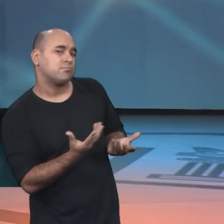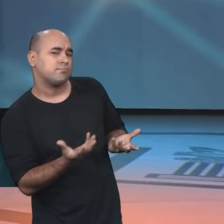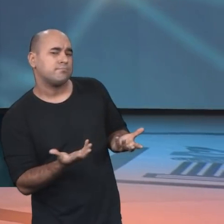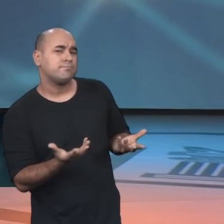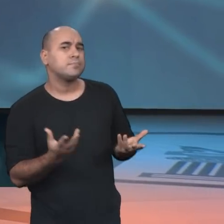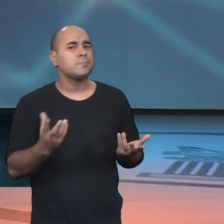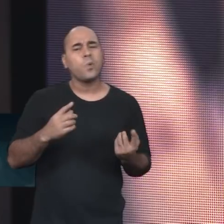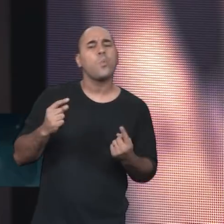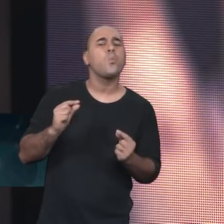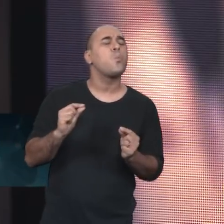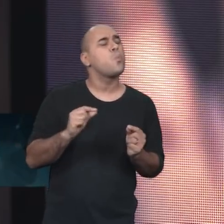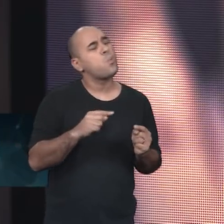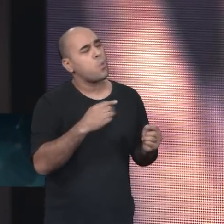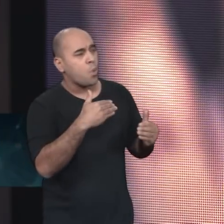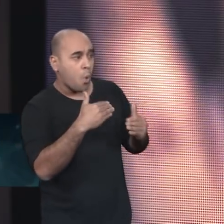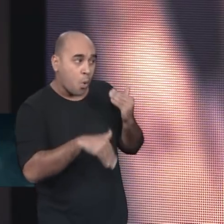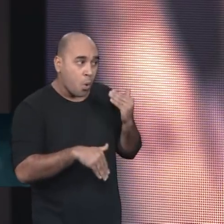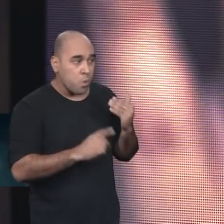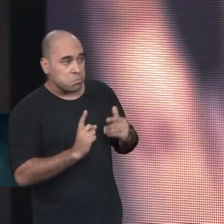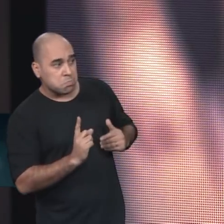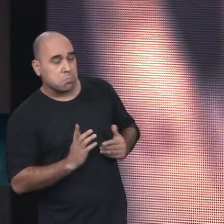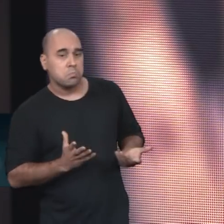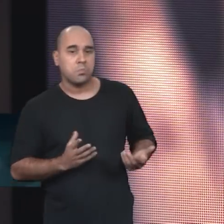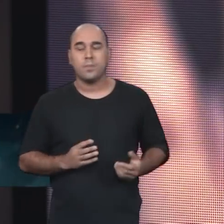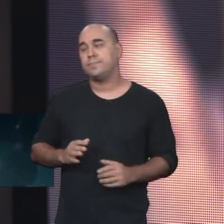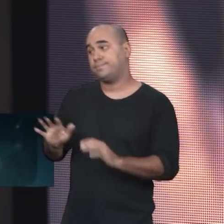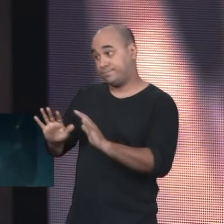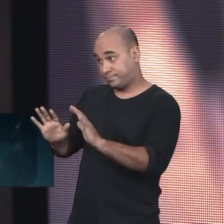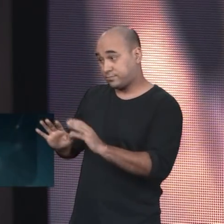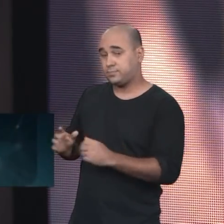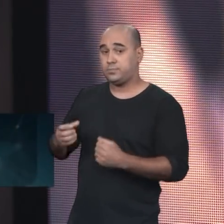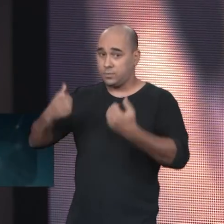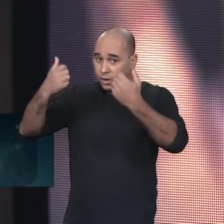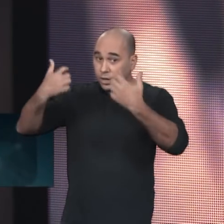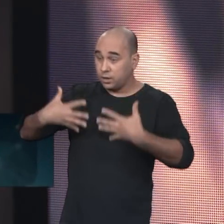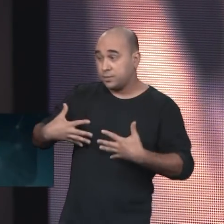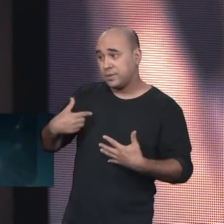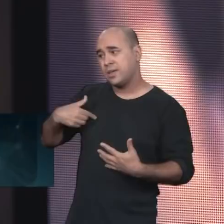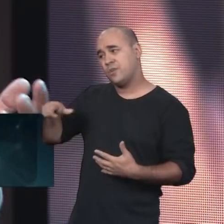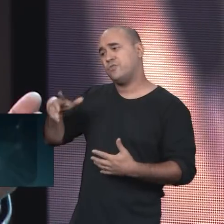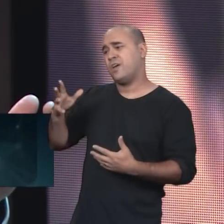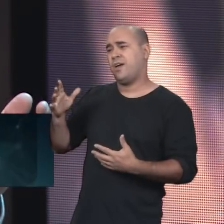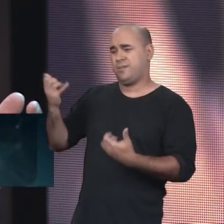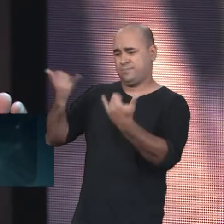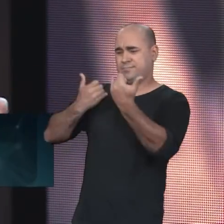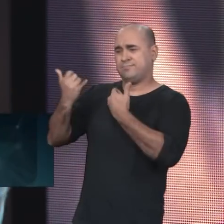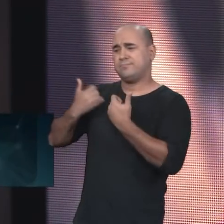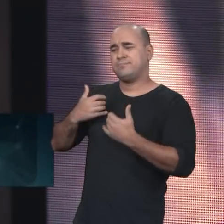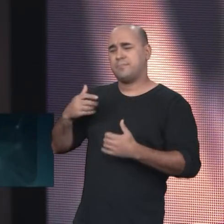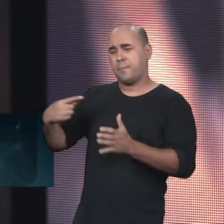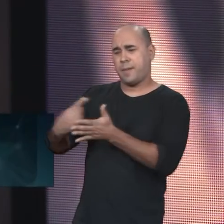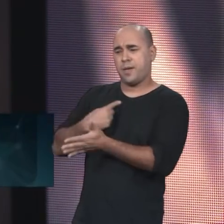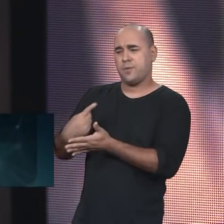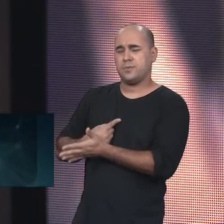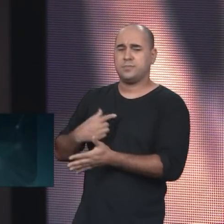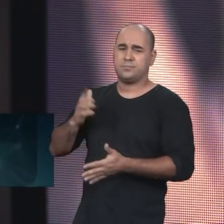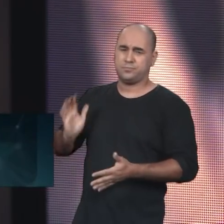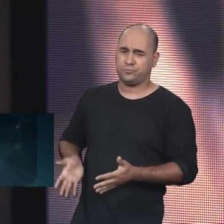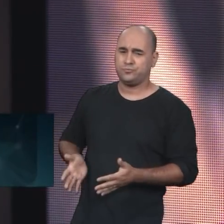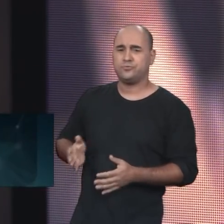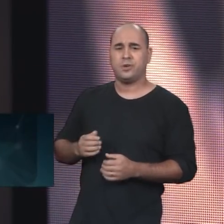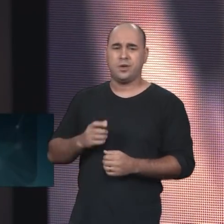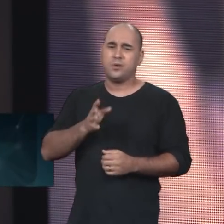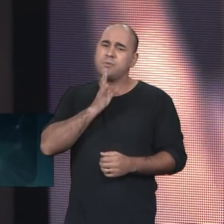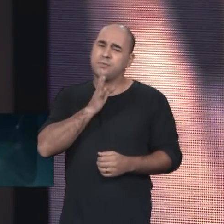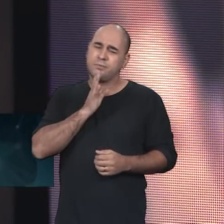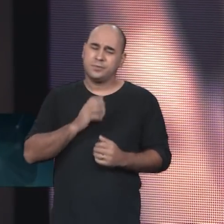você vê isso, Olha, com todo respeito, se tiver alguém em casa assistindo que já repetiu isso, que eu já ouvi isso em várias igrejas, inclusive na nossa. Em